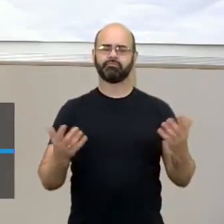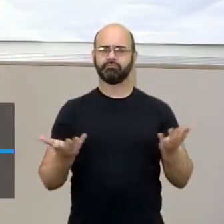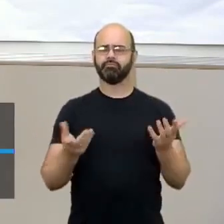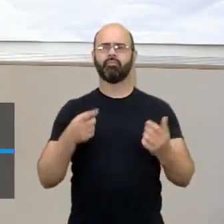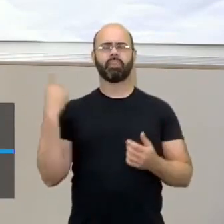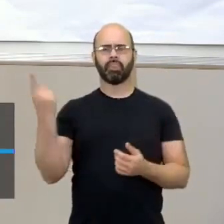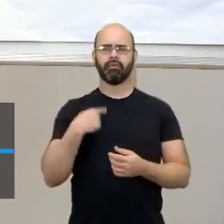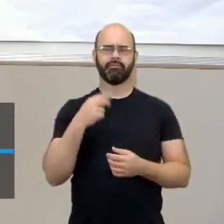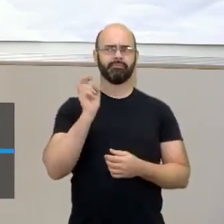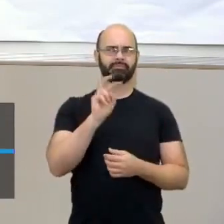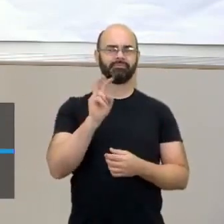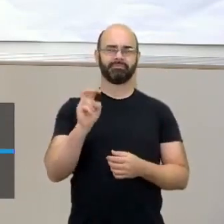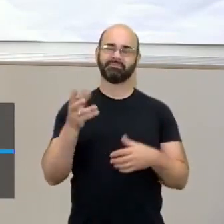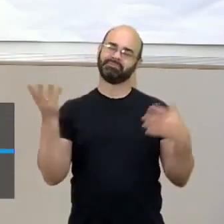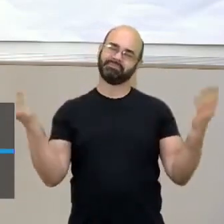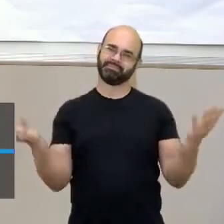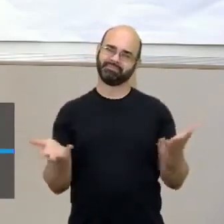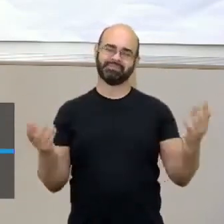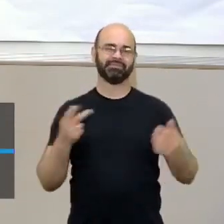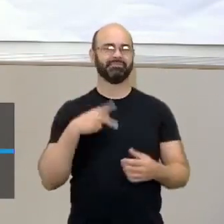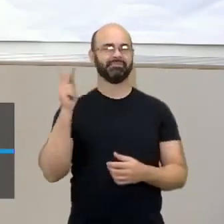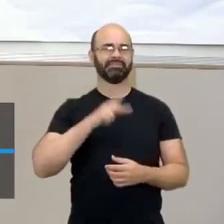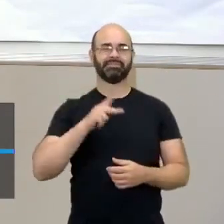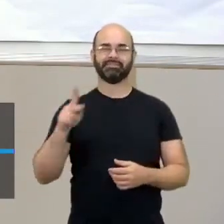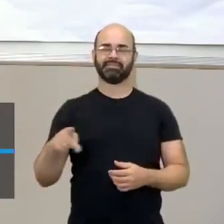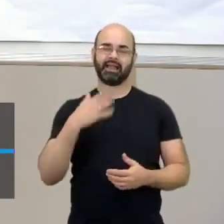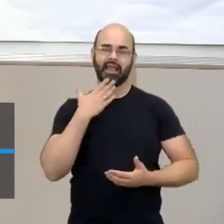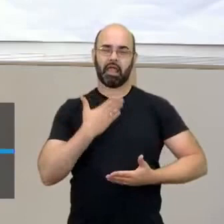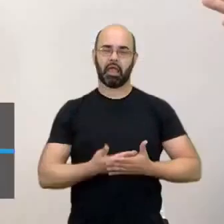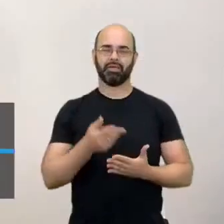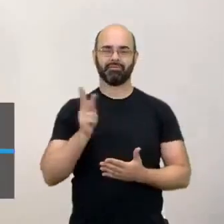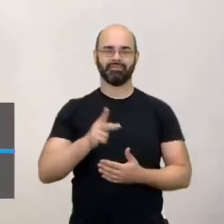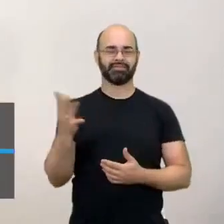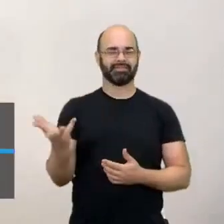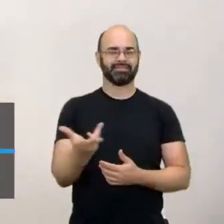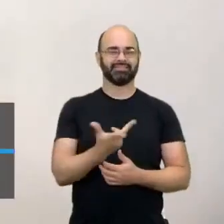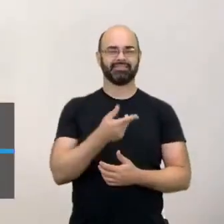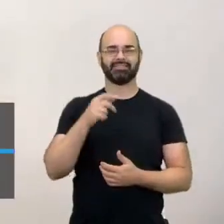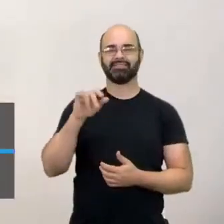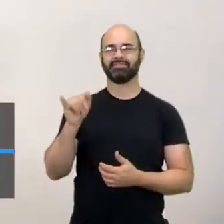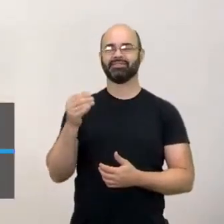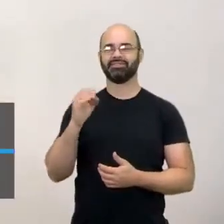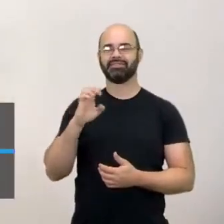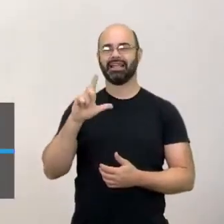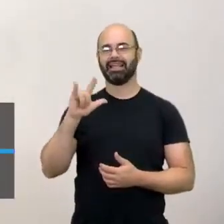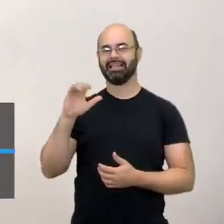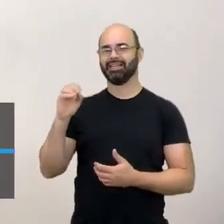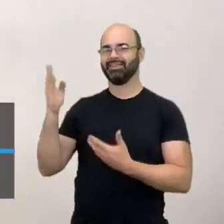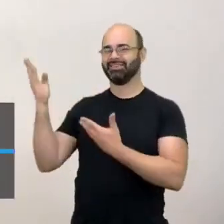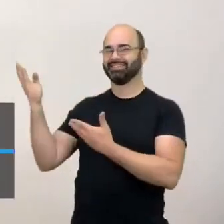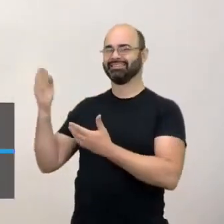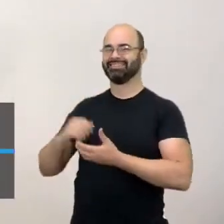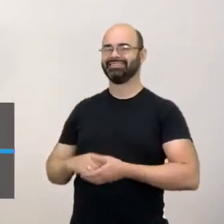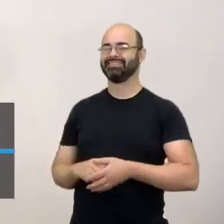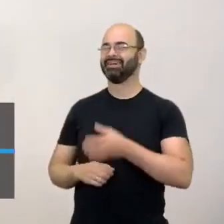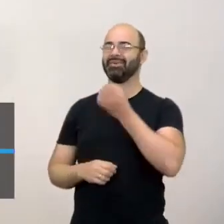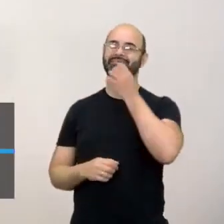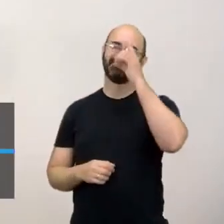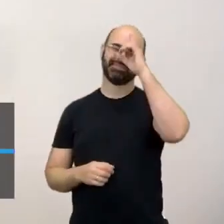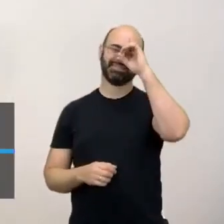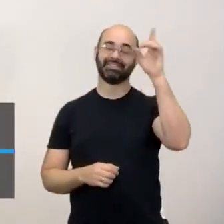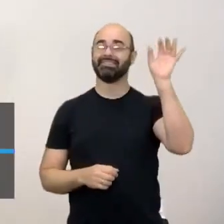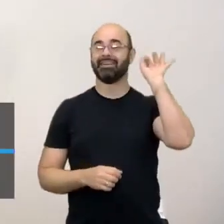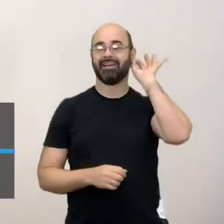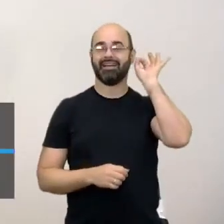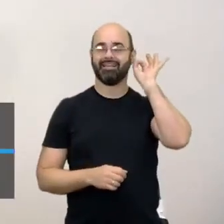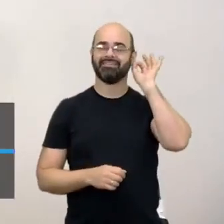cotidiano, estamos com ele, o nosso incrível professor Josélio. Bom dia, professor Anderson, bom dia, turma do sexto